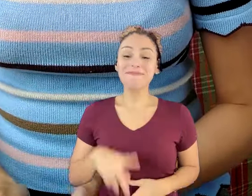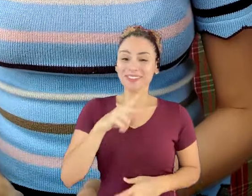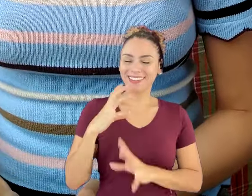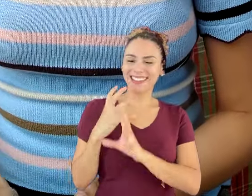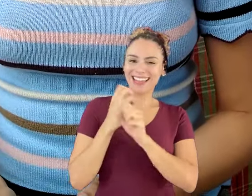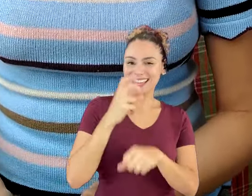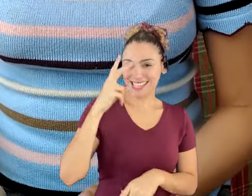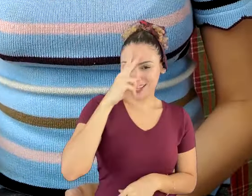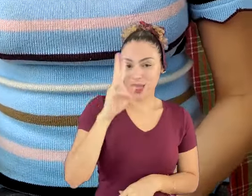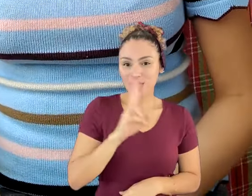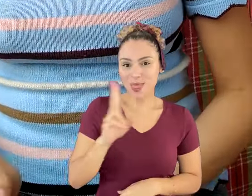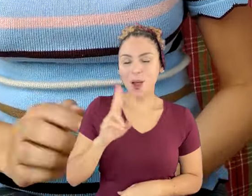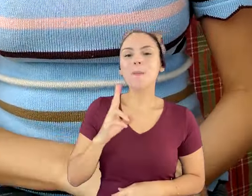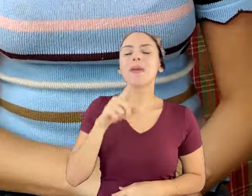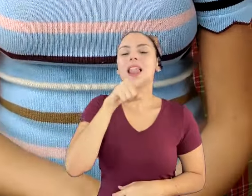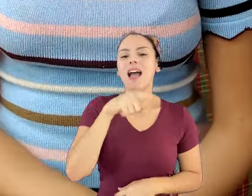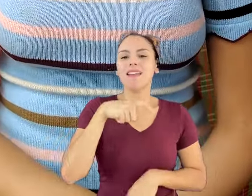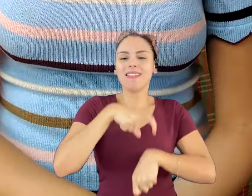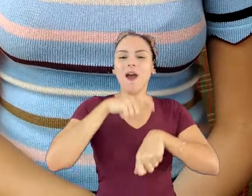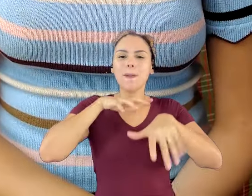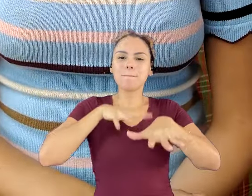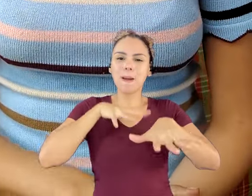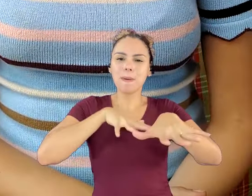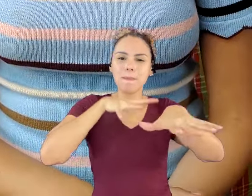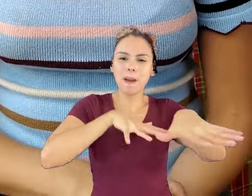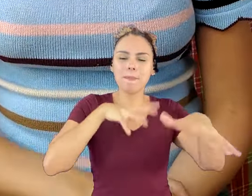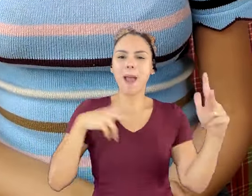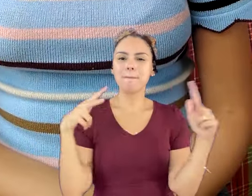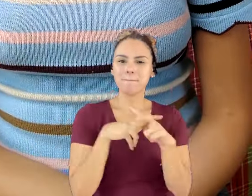Essa história se chama Briga na Procissão